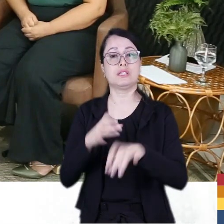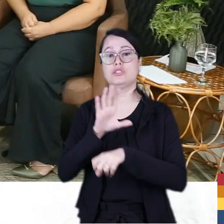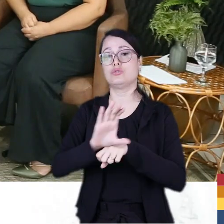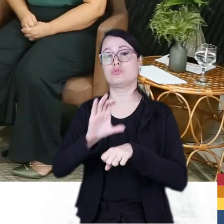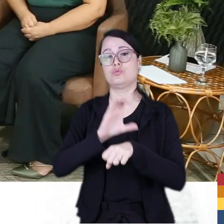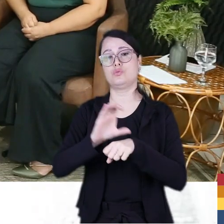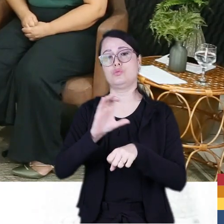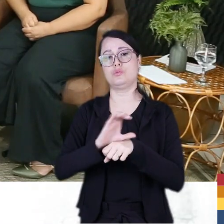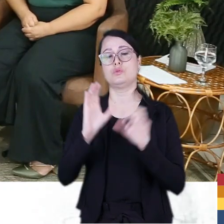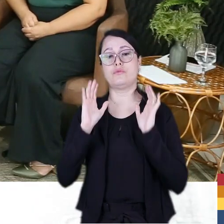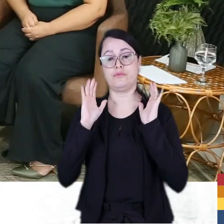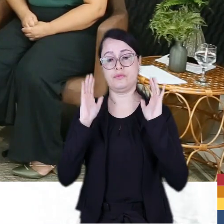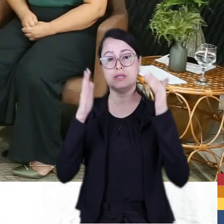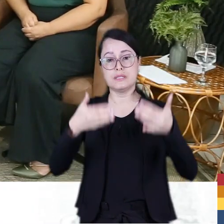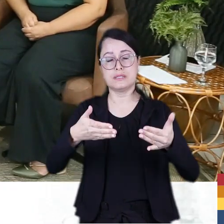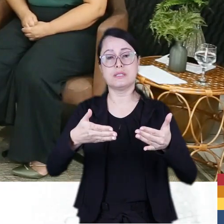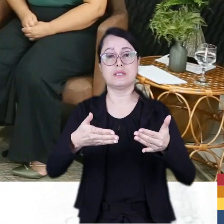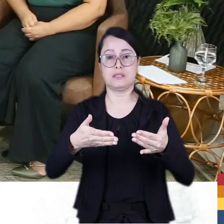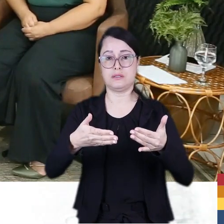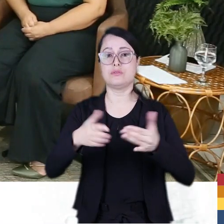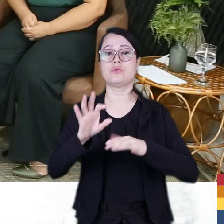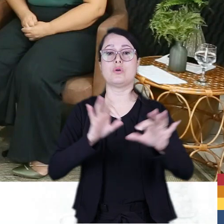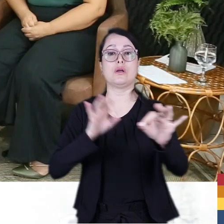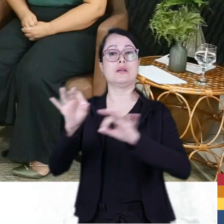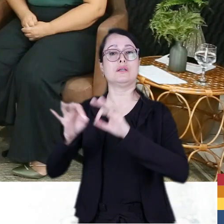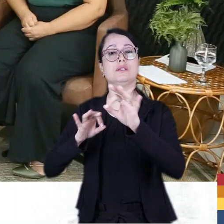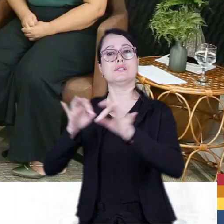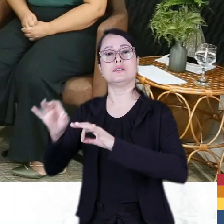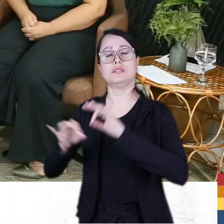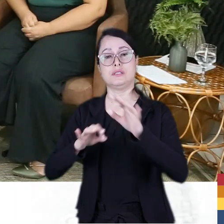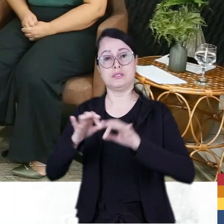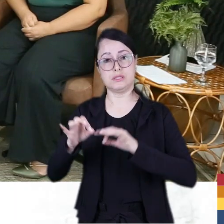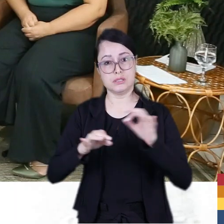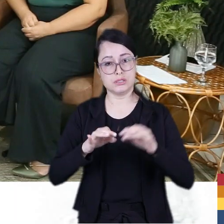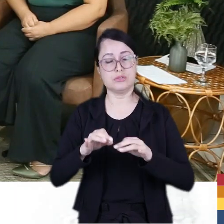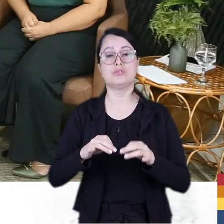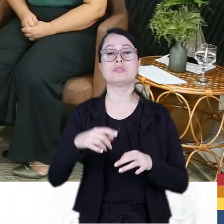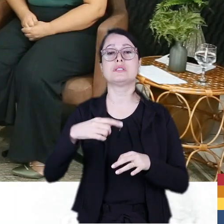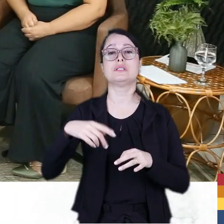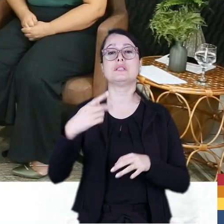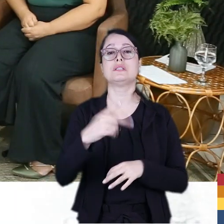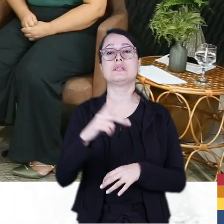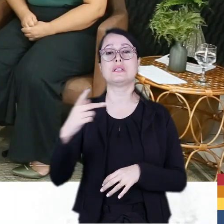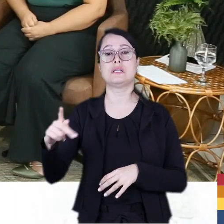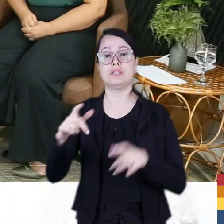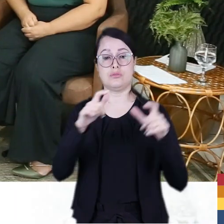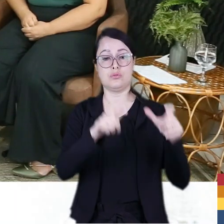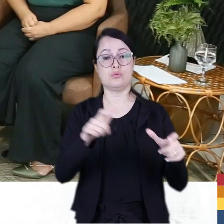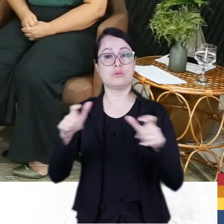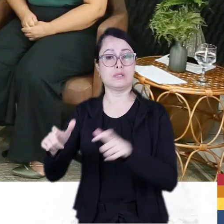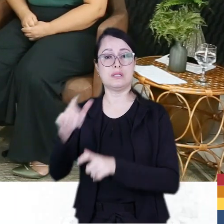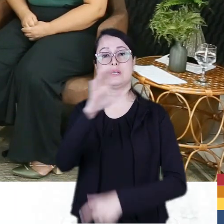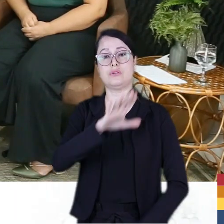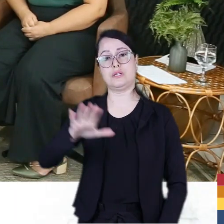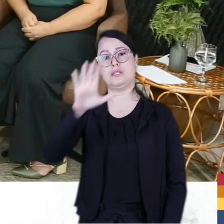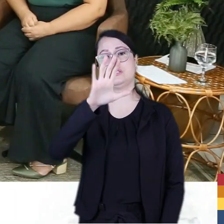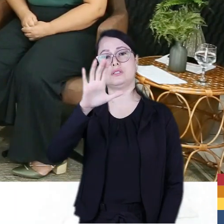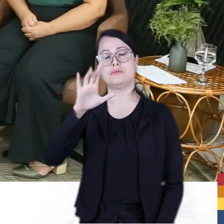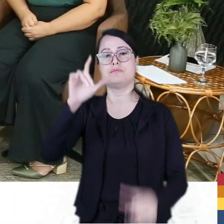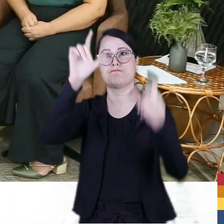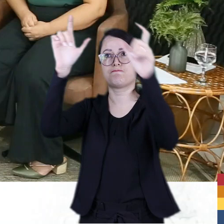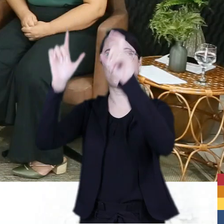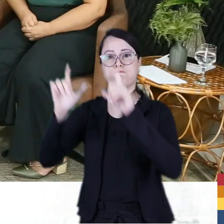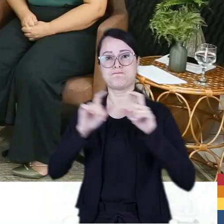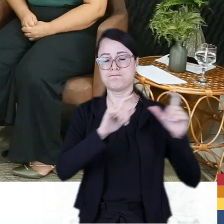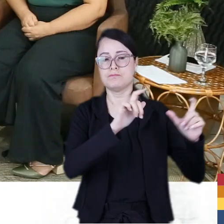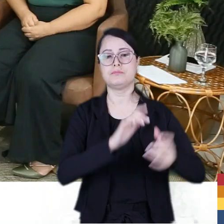teoria e prática entre educação e prática social a oferta de cursos e aí